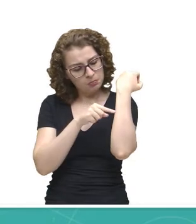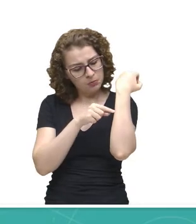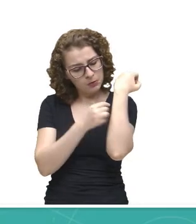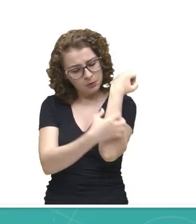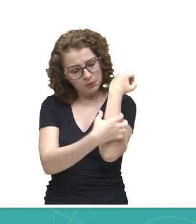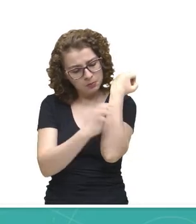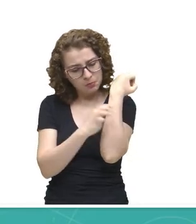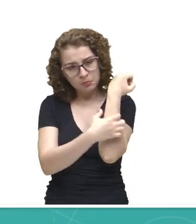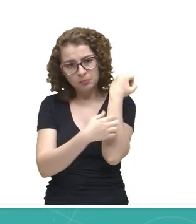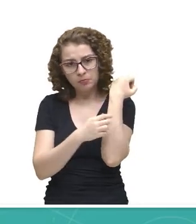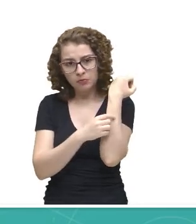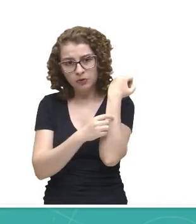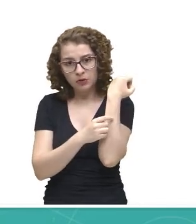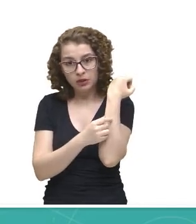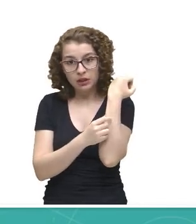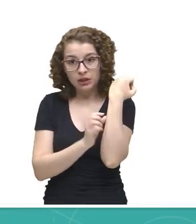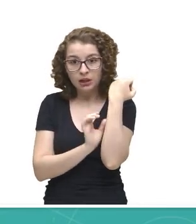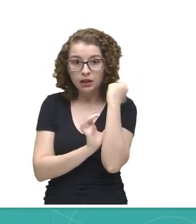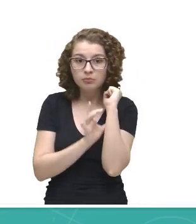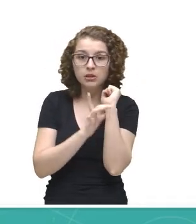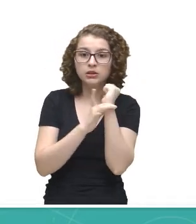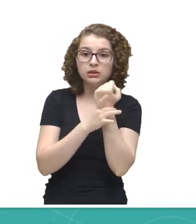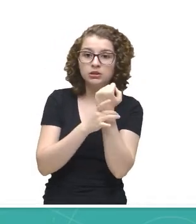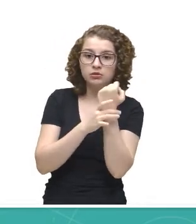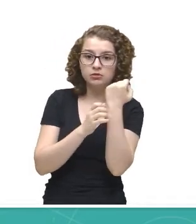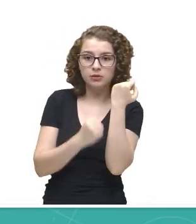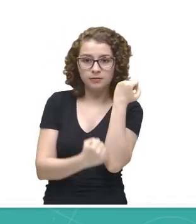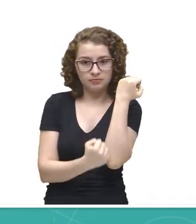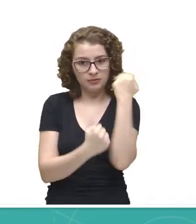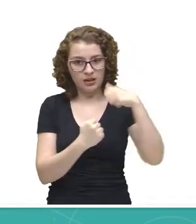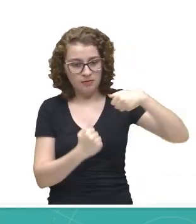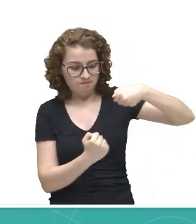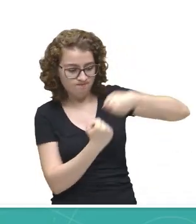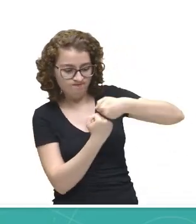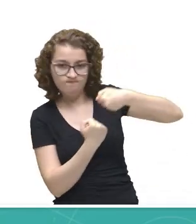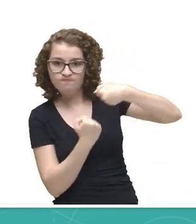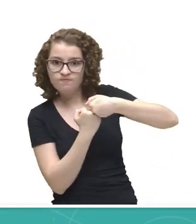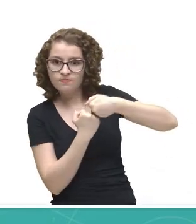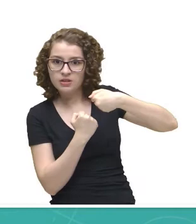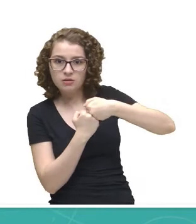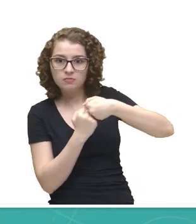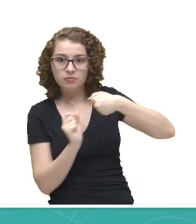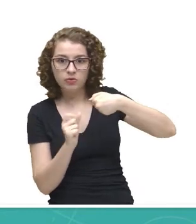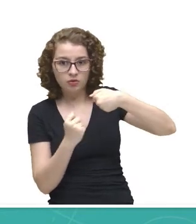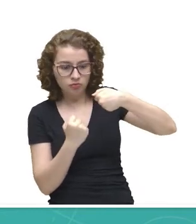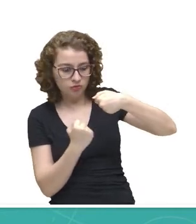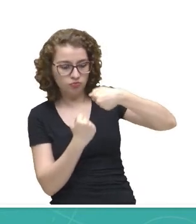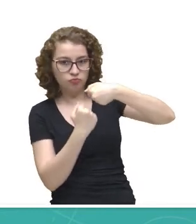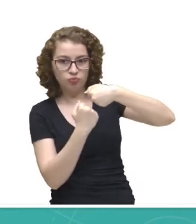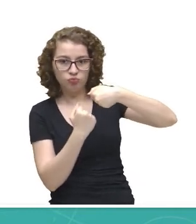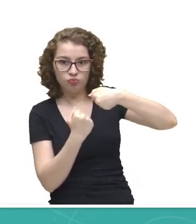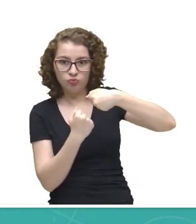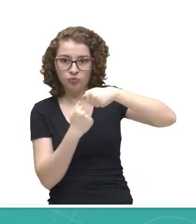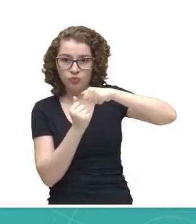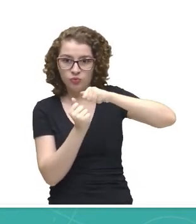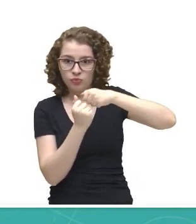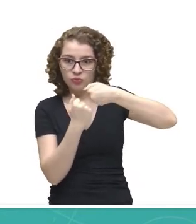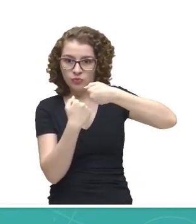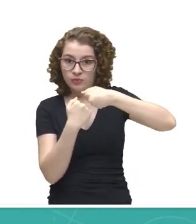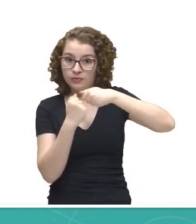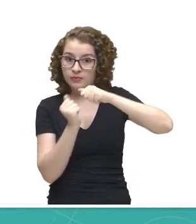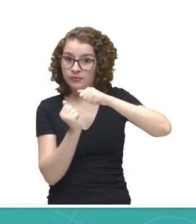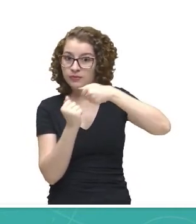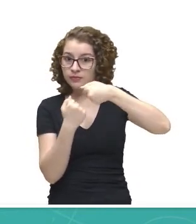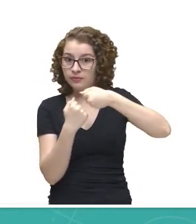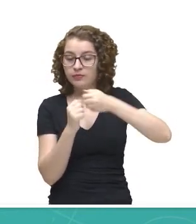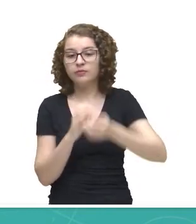evita esse choque mecânico, esse atrito entre os dois ossos. Tá? Então, ele vai facilitar o quê? O movimento. Aqui a gente